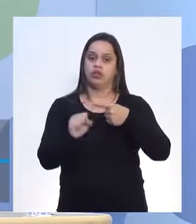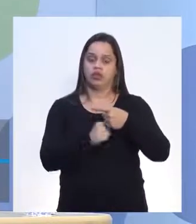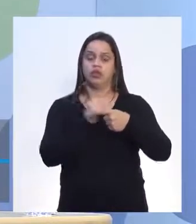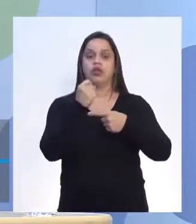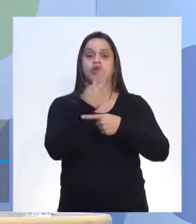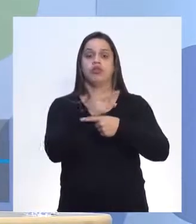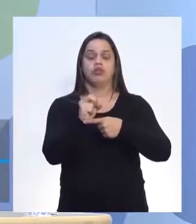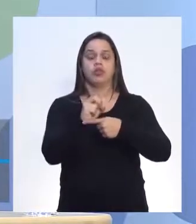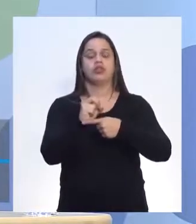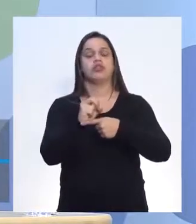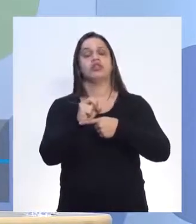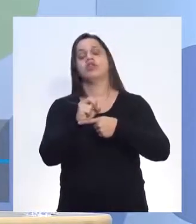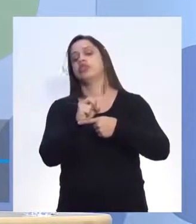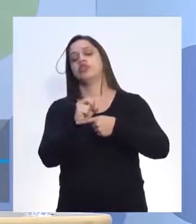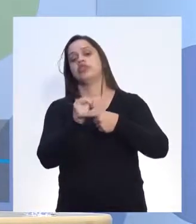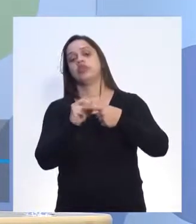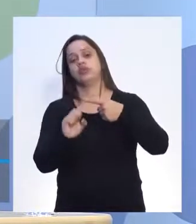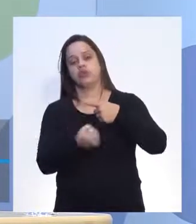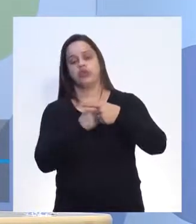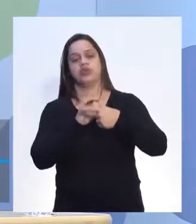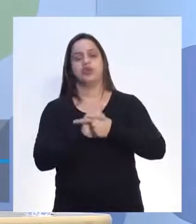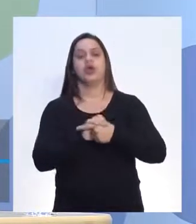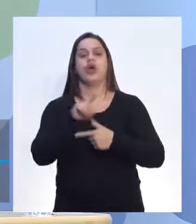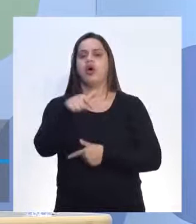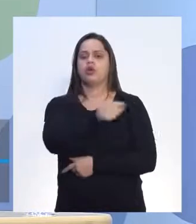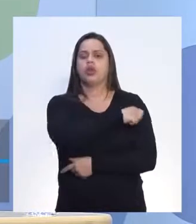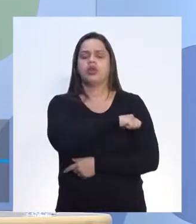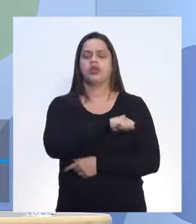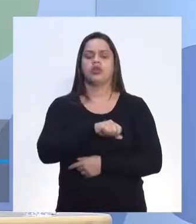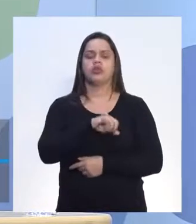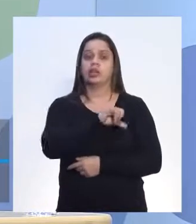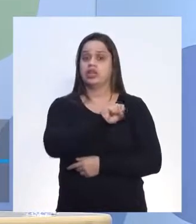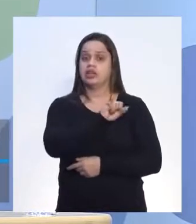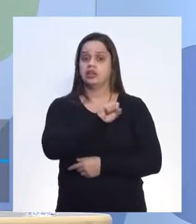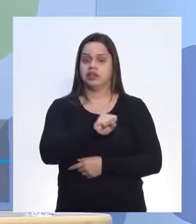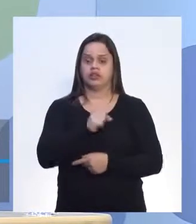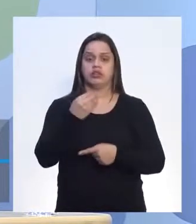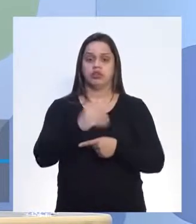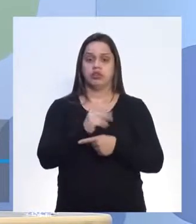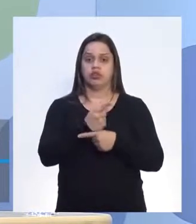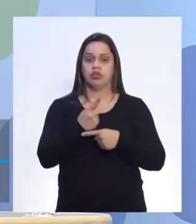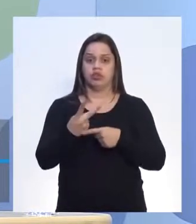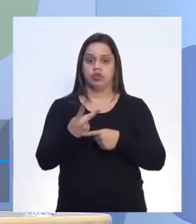e 20 sobre 8. A Isis colocou